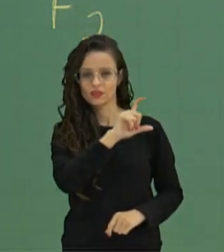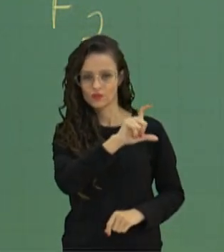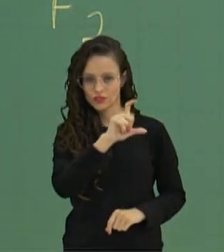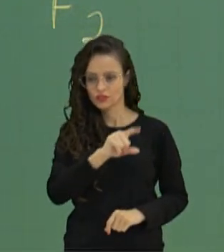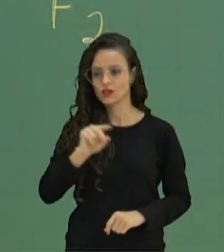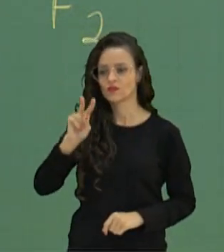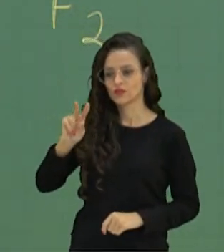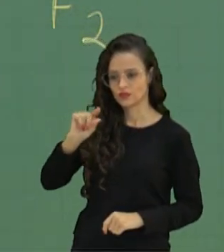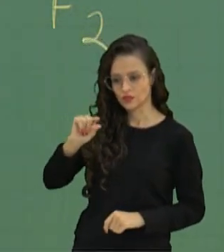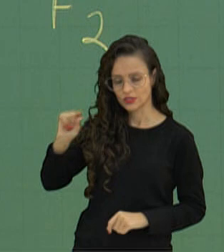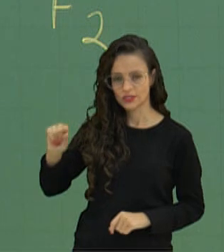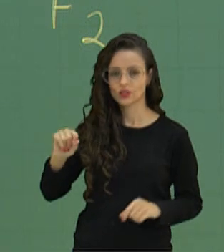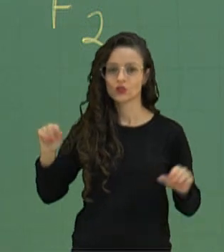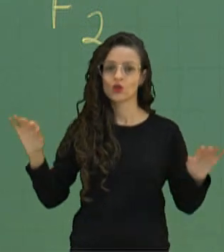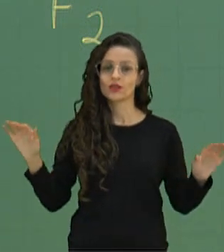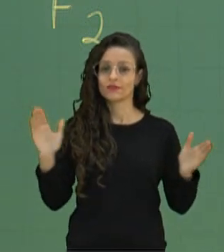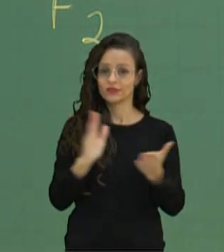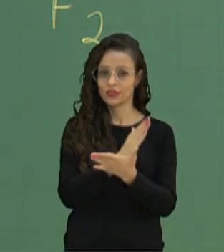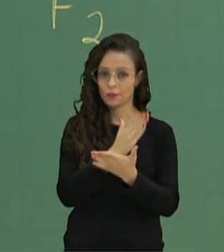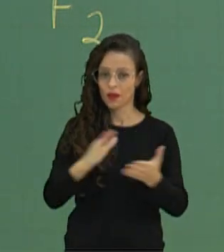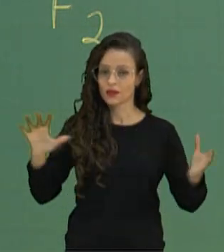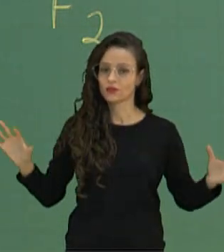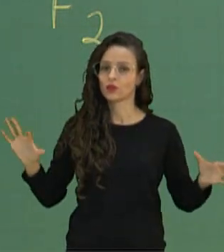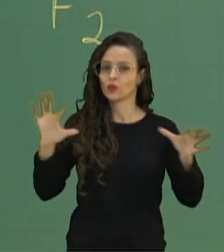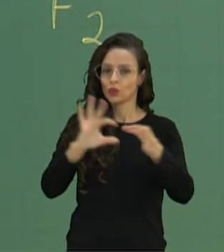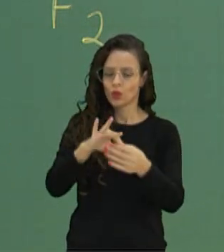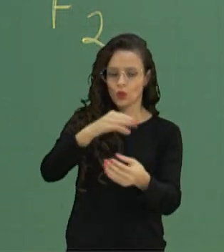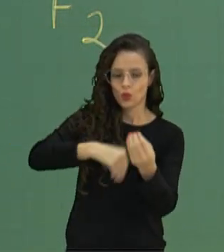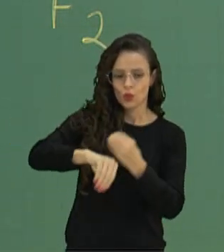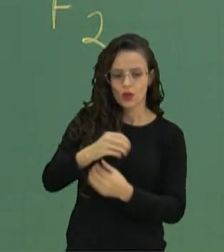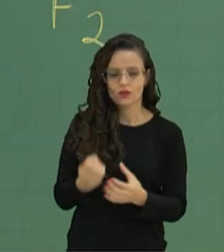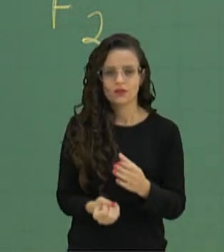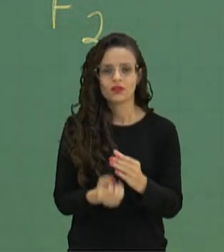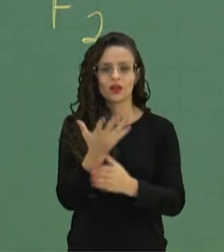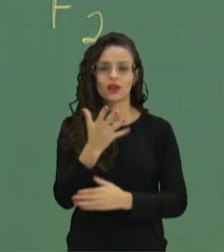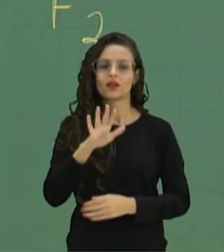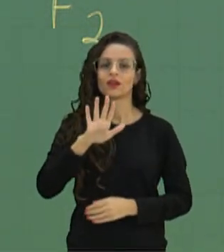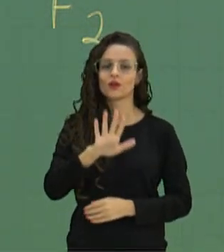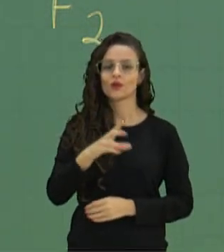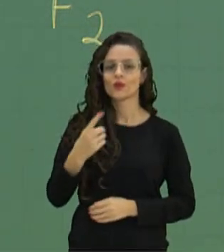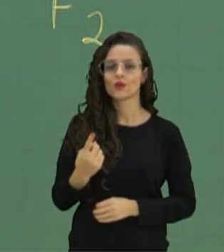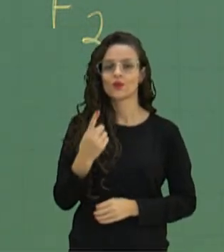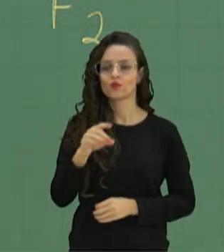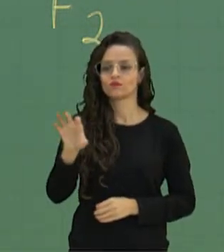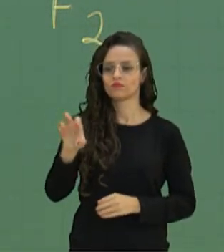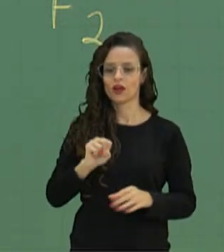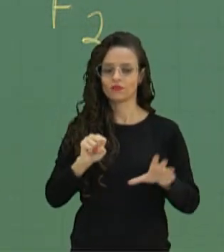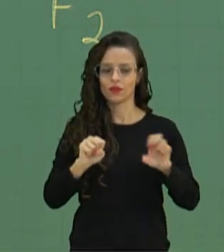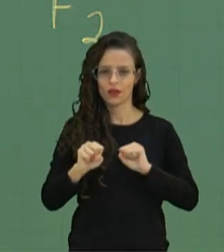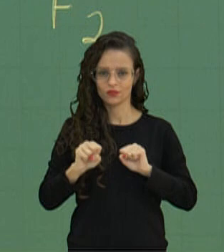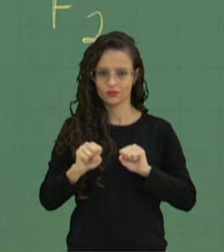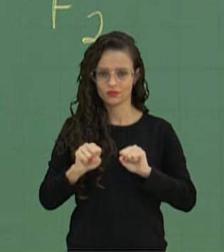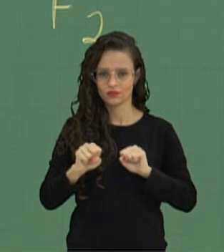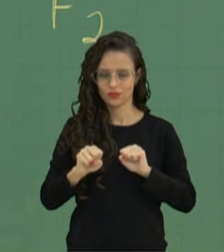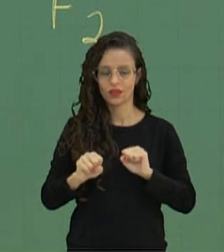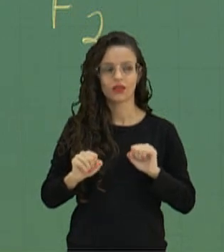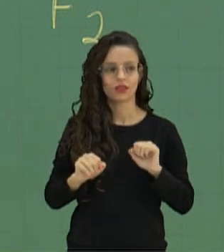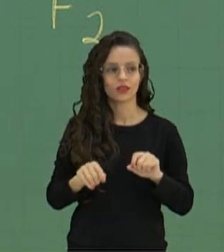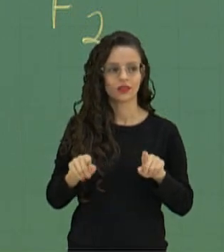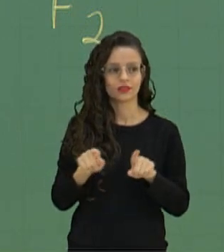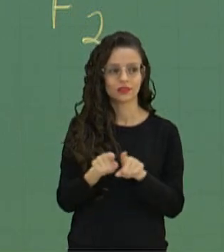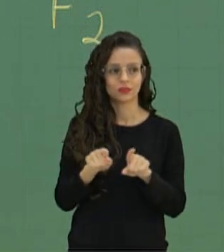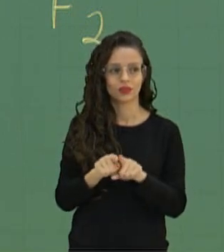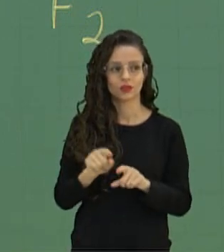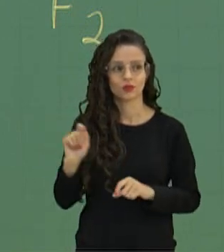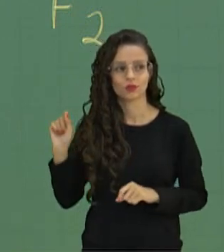separam para se unirem quando acontece o cruzamento. Só vem um fator de cada uma. Aqui eu